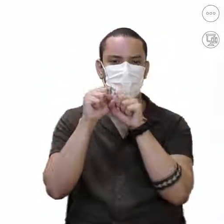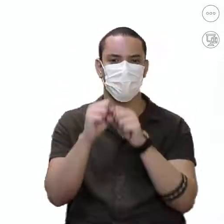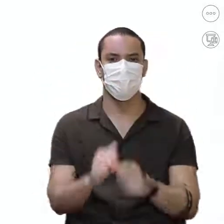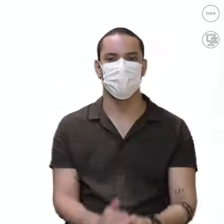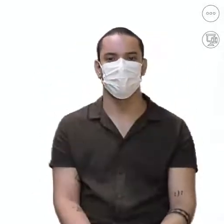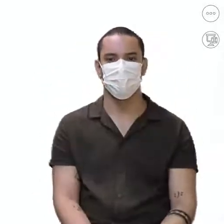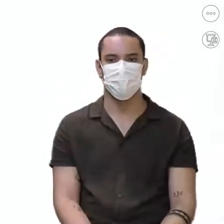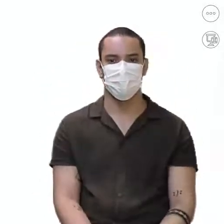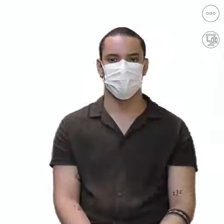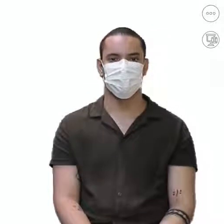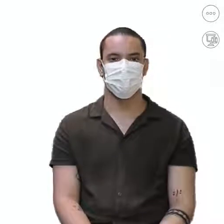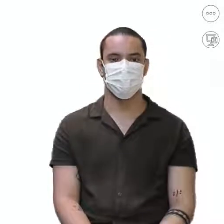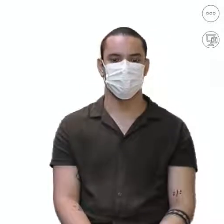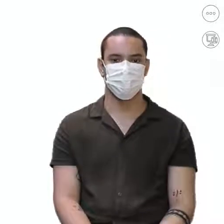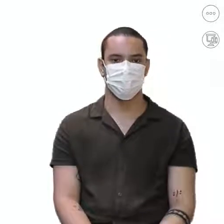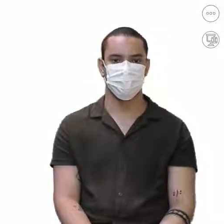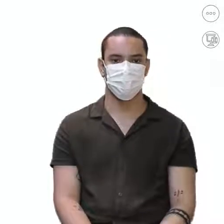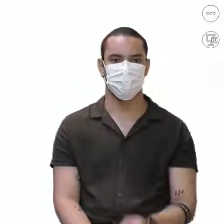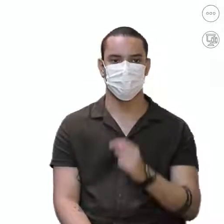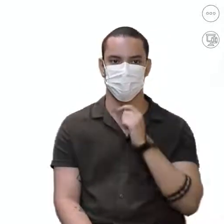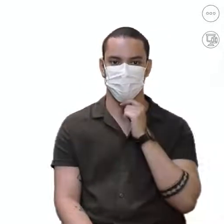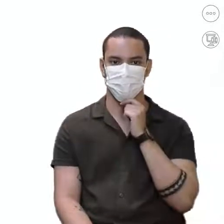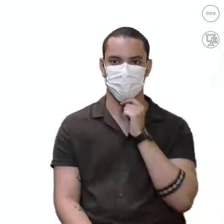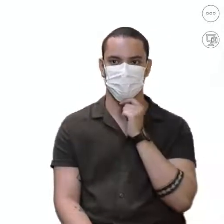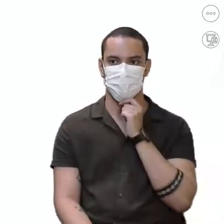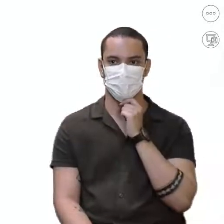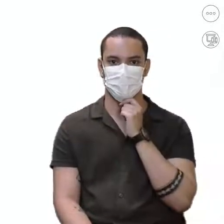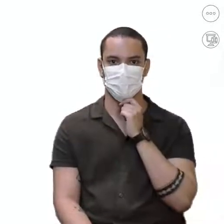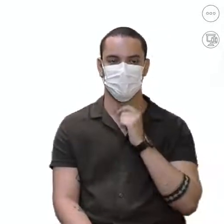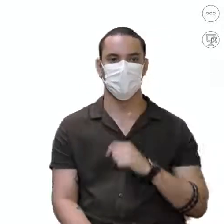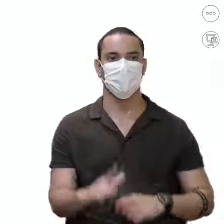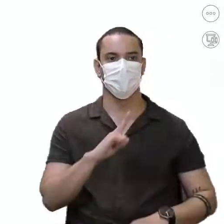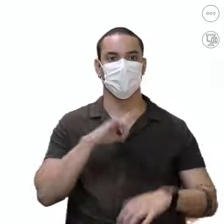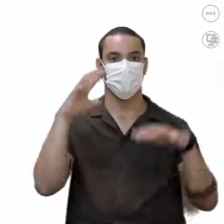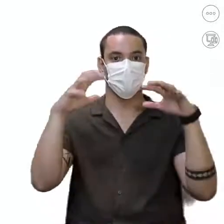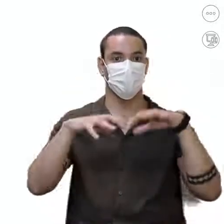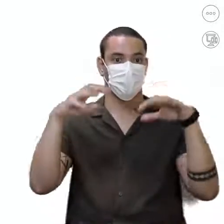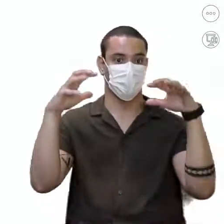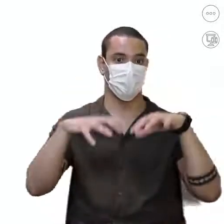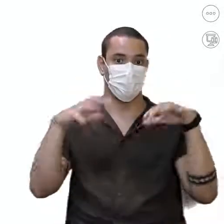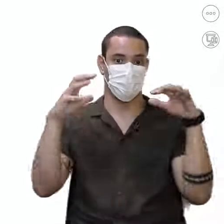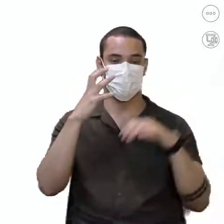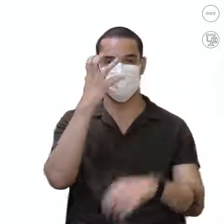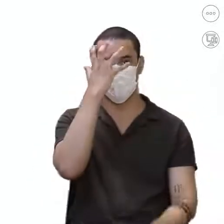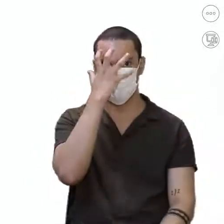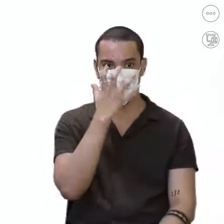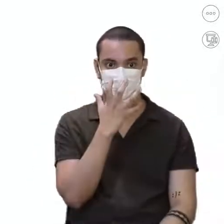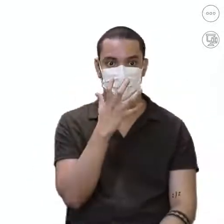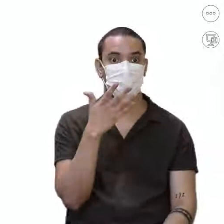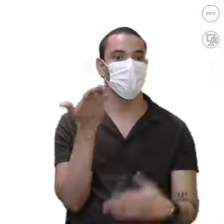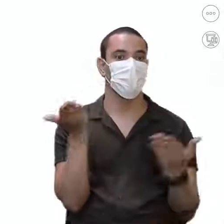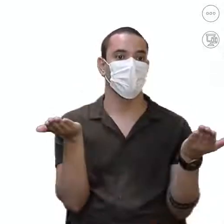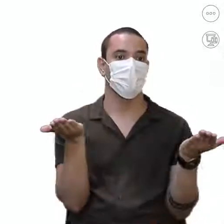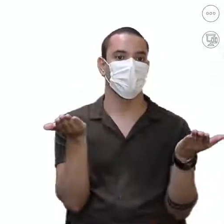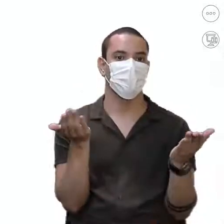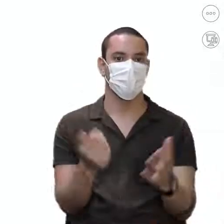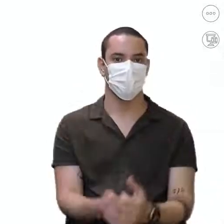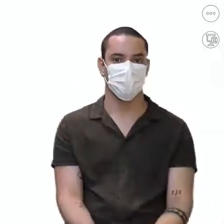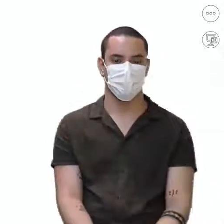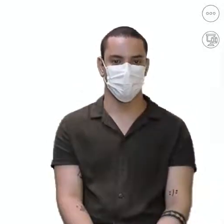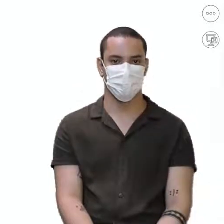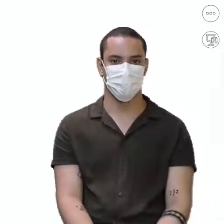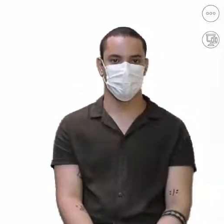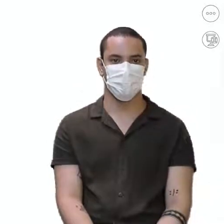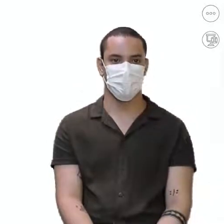A serial storm, o que, que é isso? Uma tempestade séria. Então, é precede ou precede? Lembrando